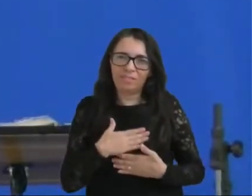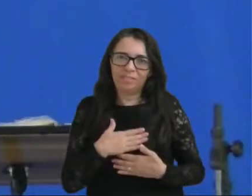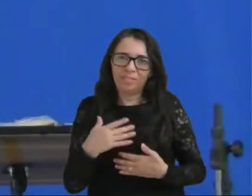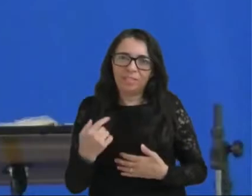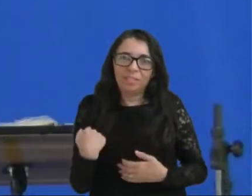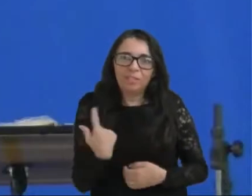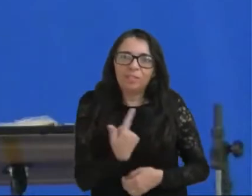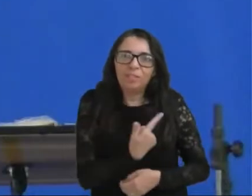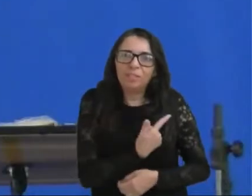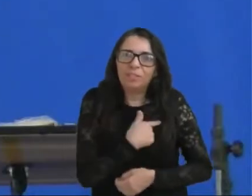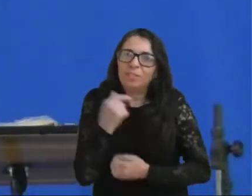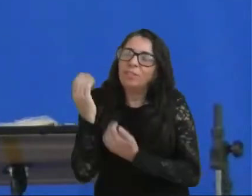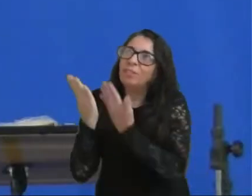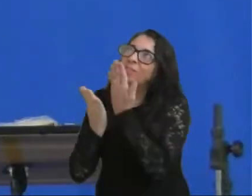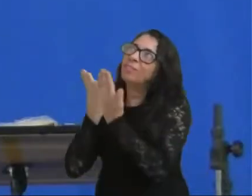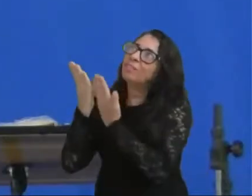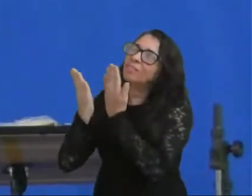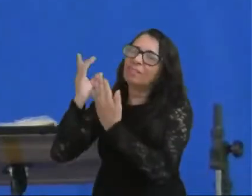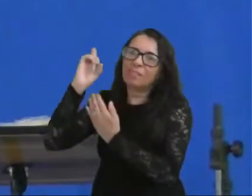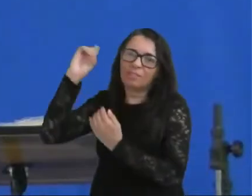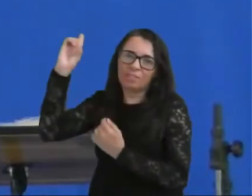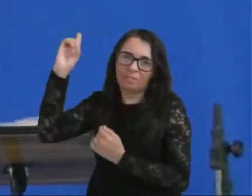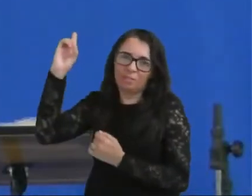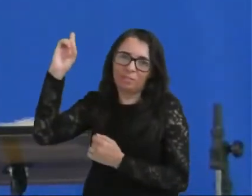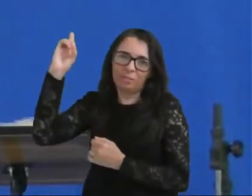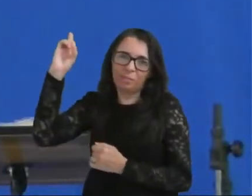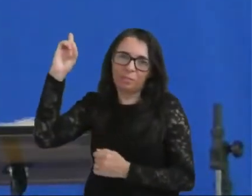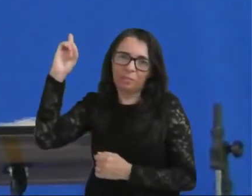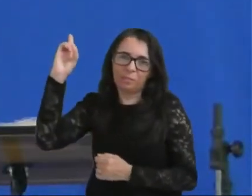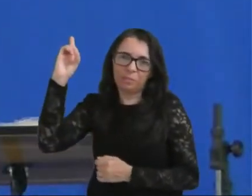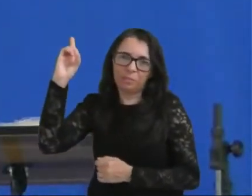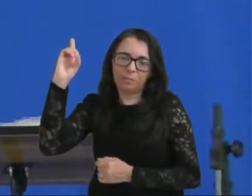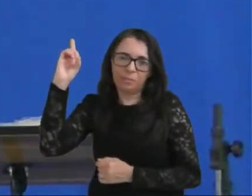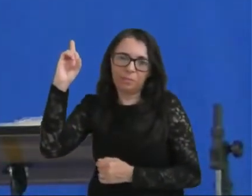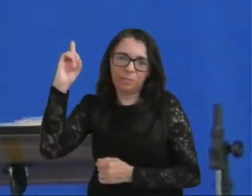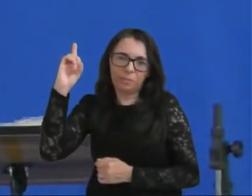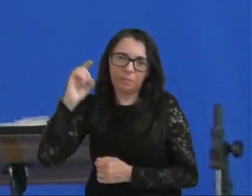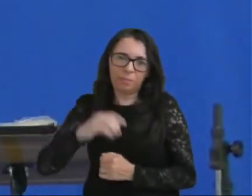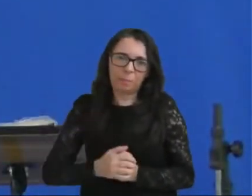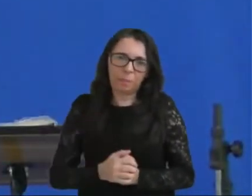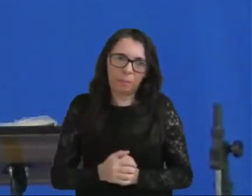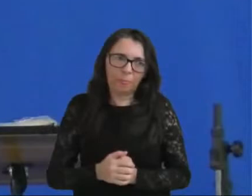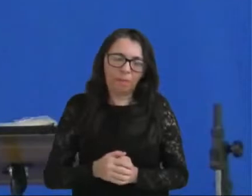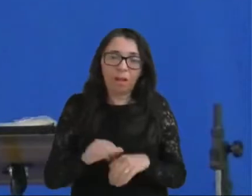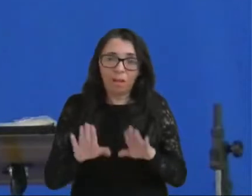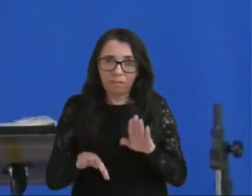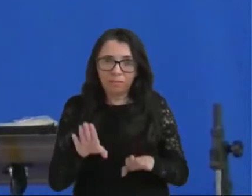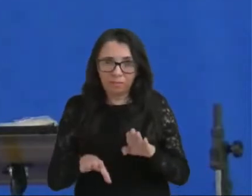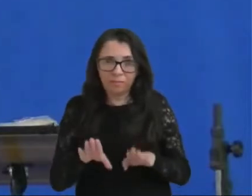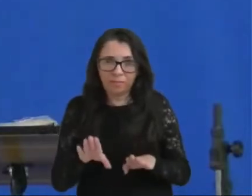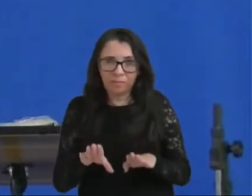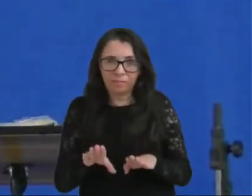seu amor. A igreja não sente mais